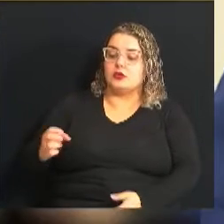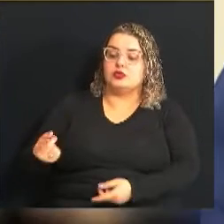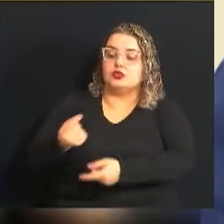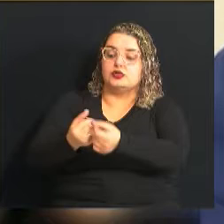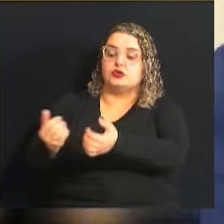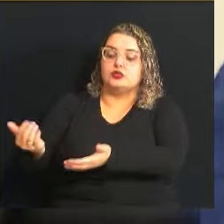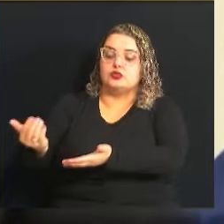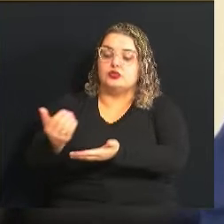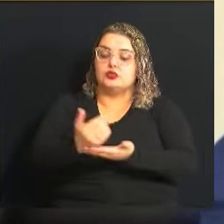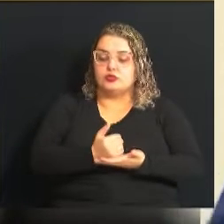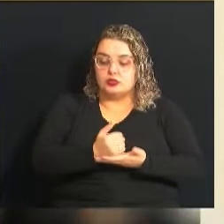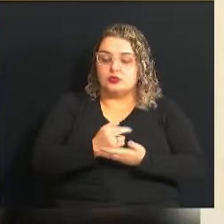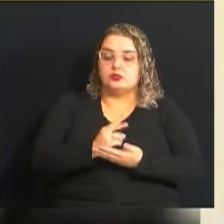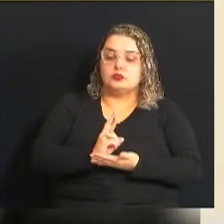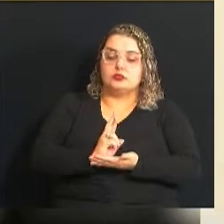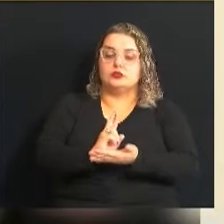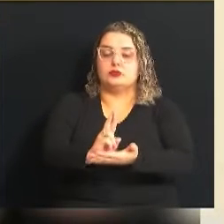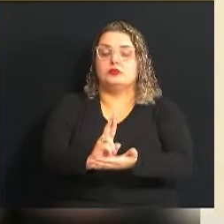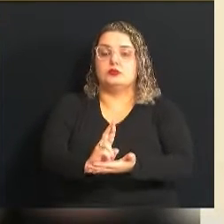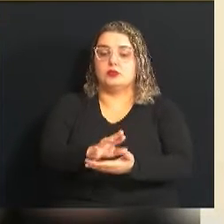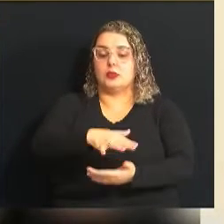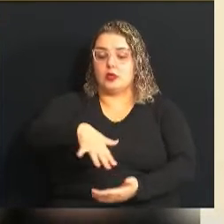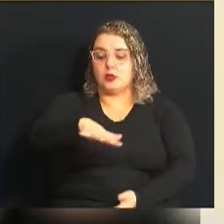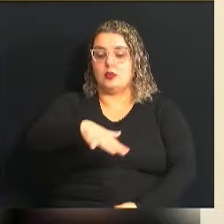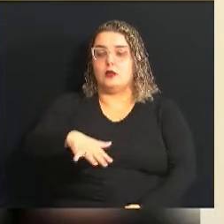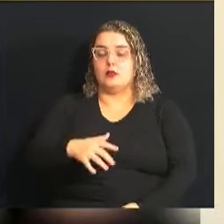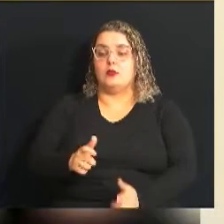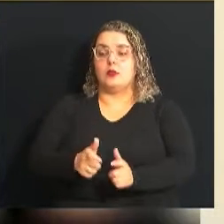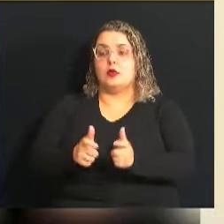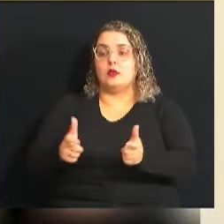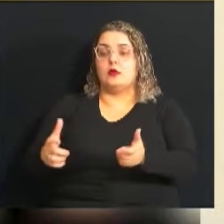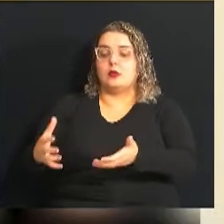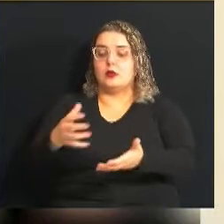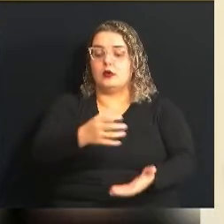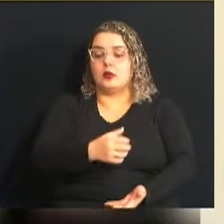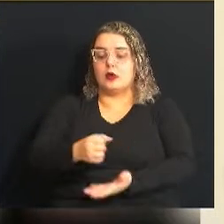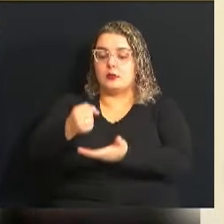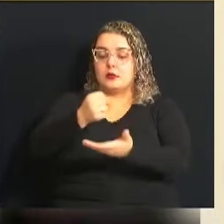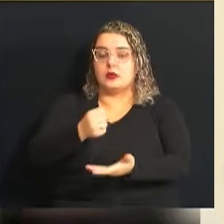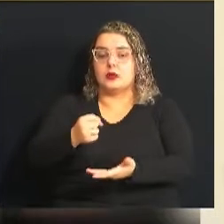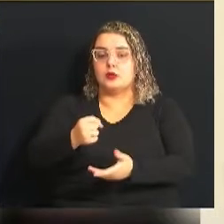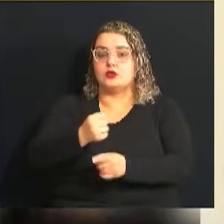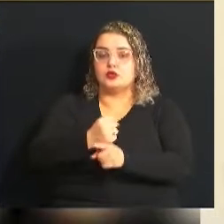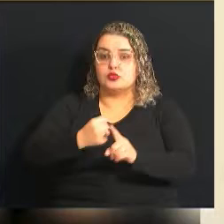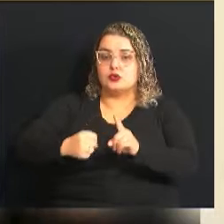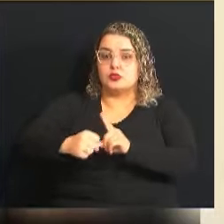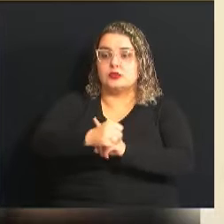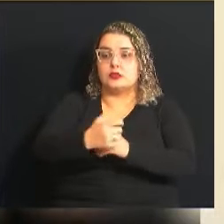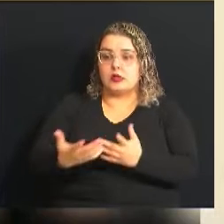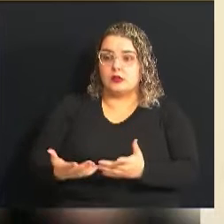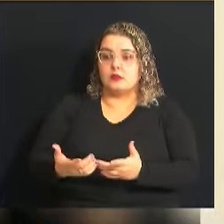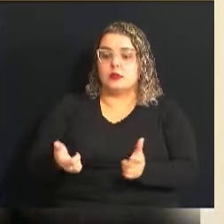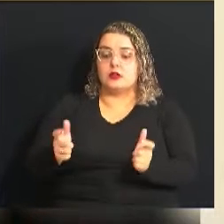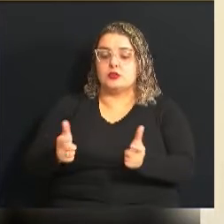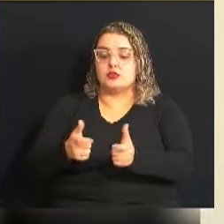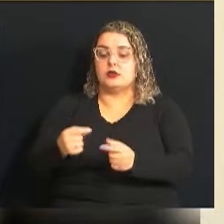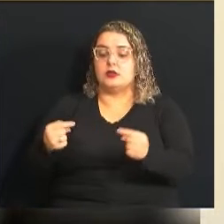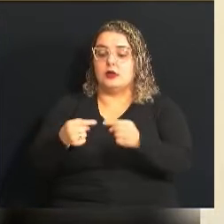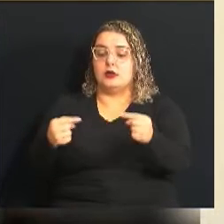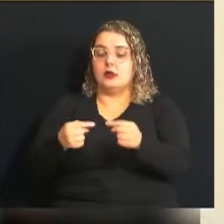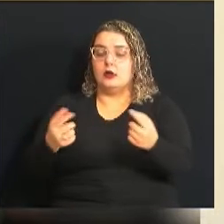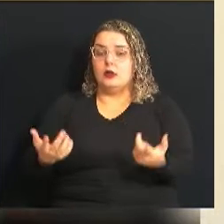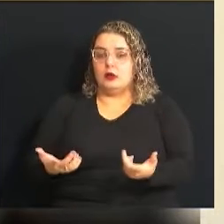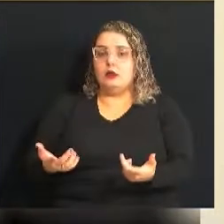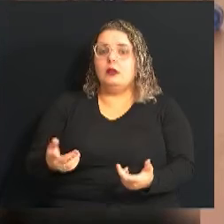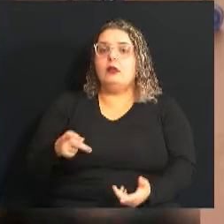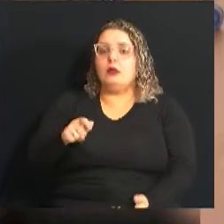à companhia por meio do aumento do seu capital social, a fim de que seja amortizada a negatividade de seu